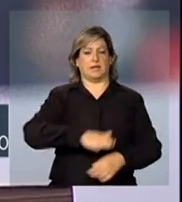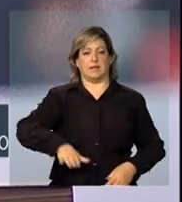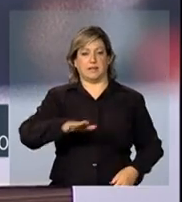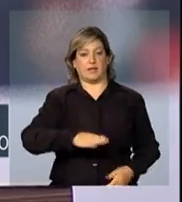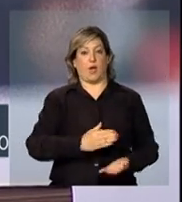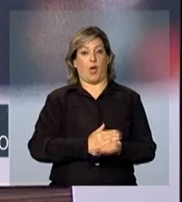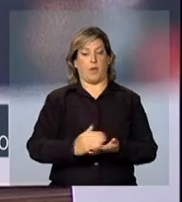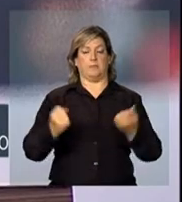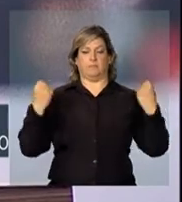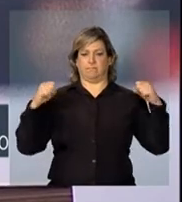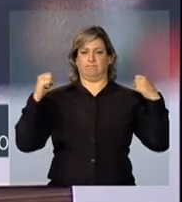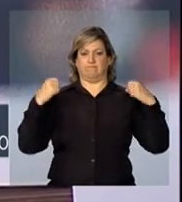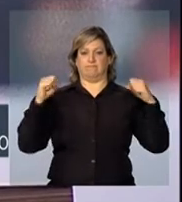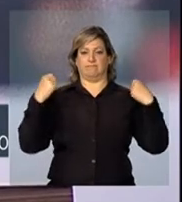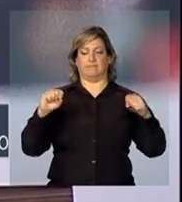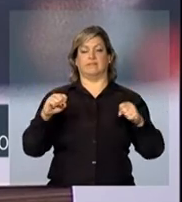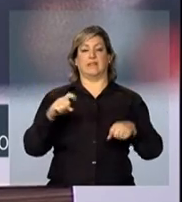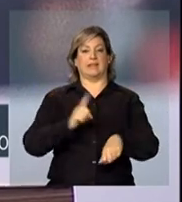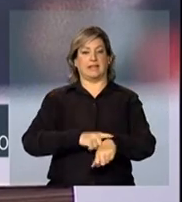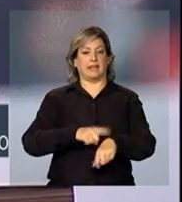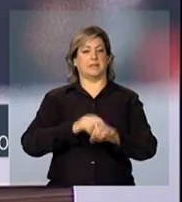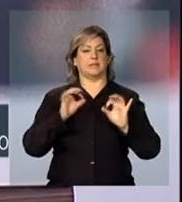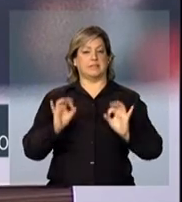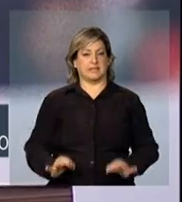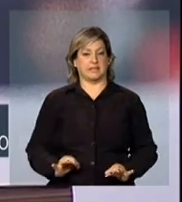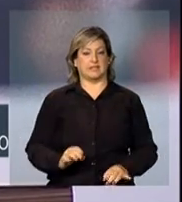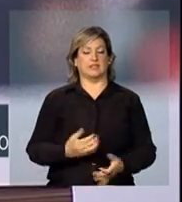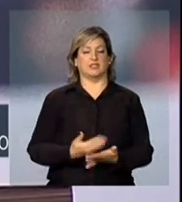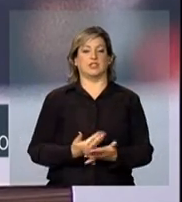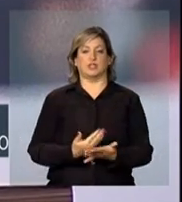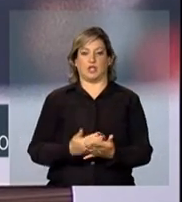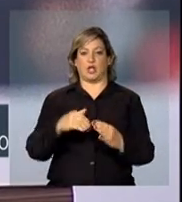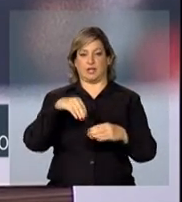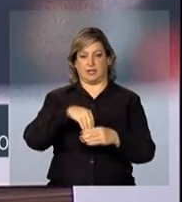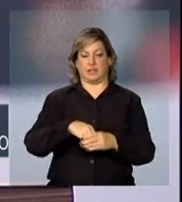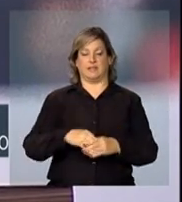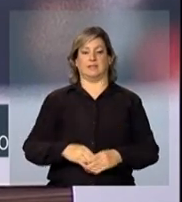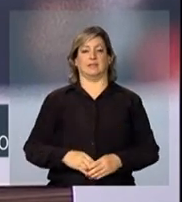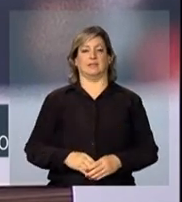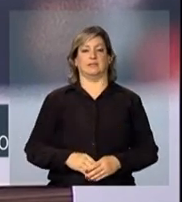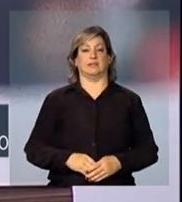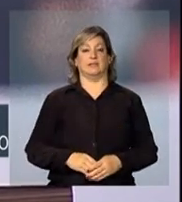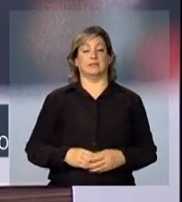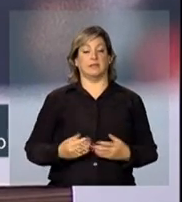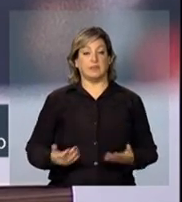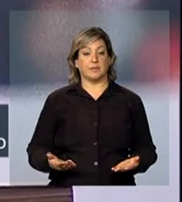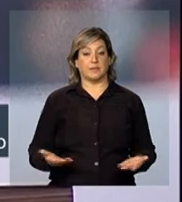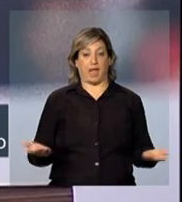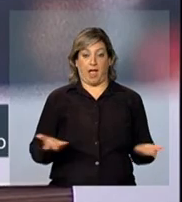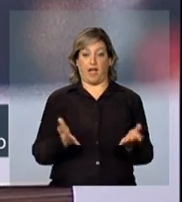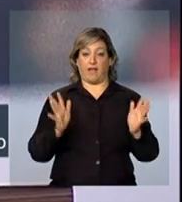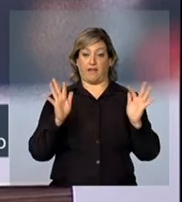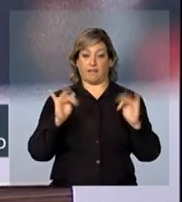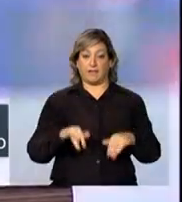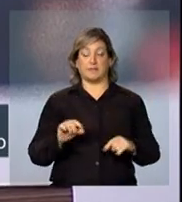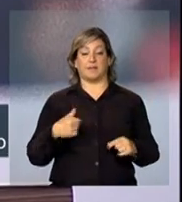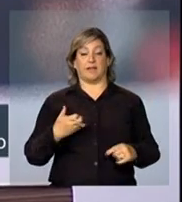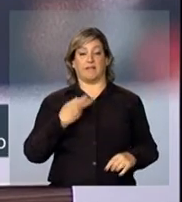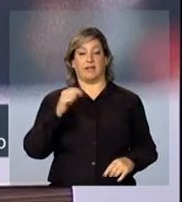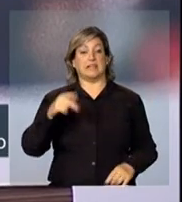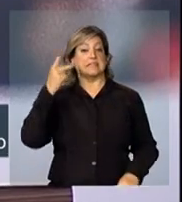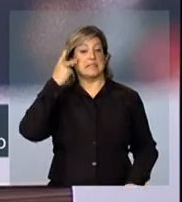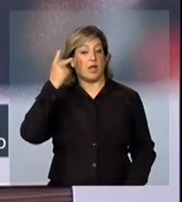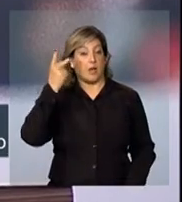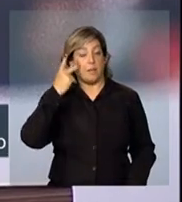iniciando a atividade física no tempo certo na fase escolar por derradeiro quer dizer que São